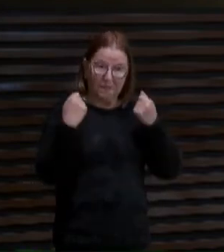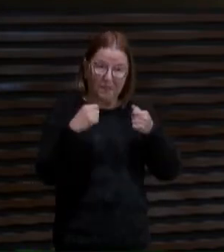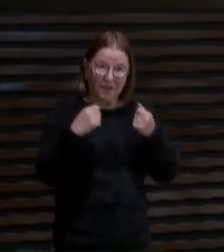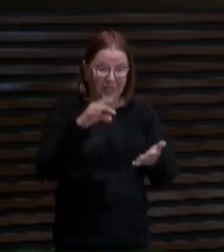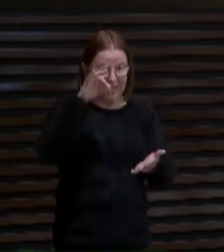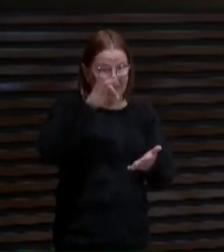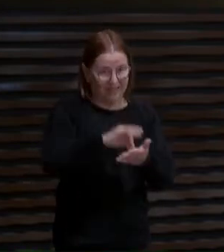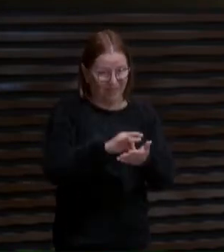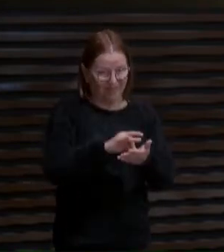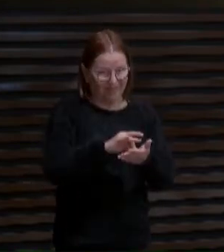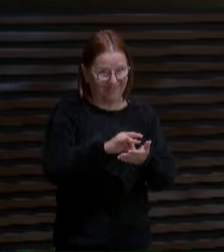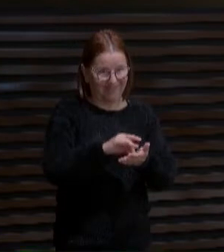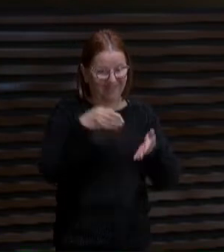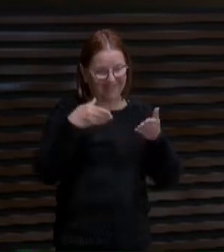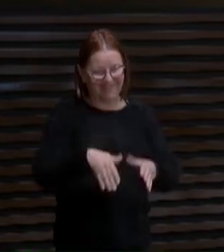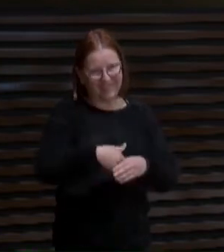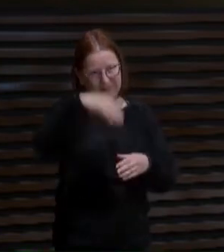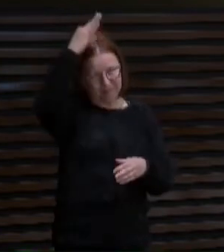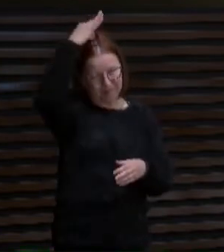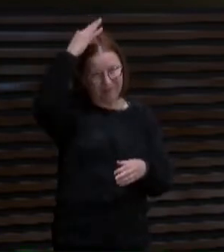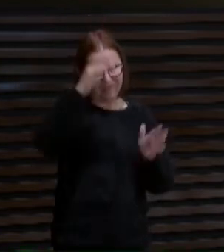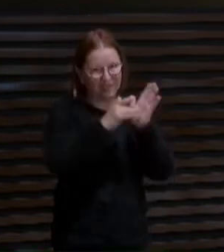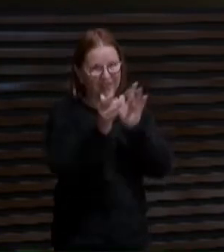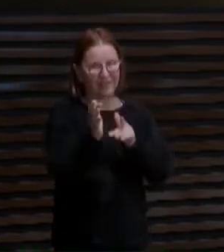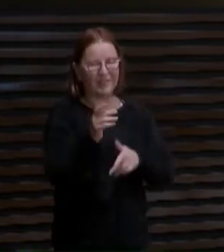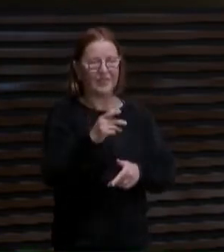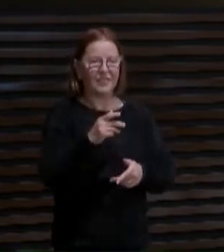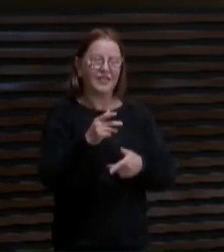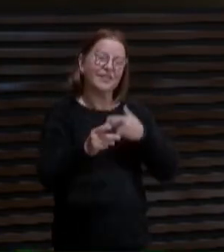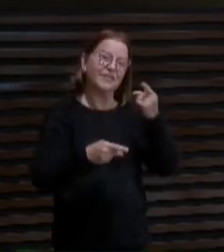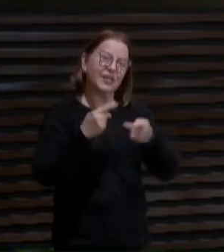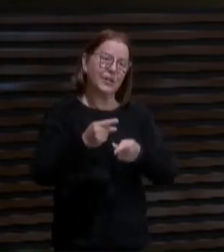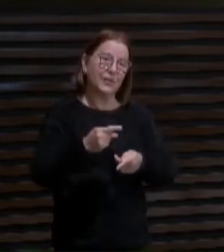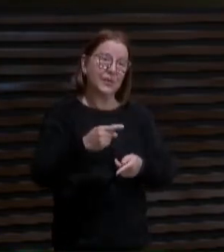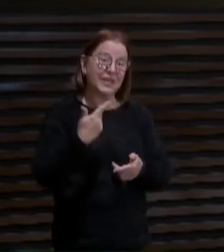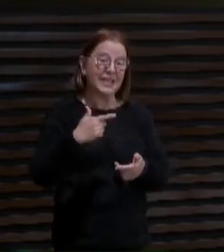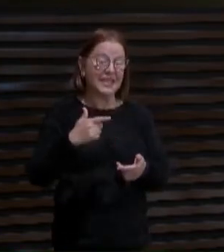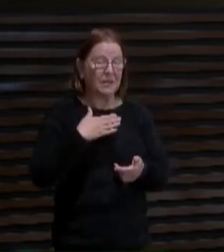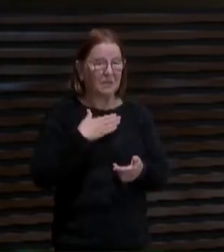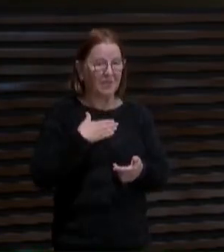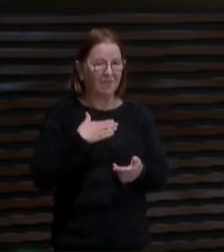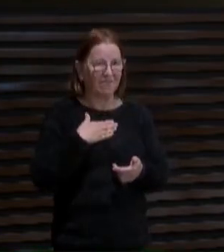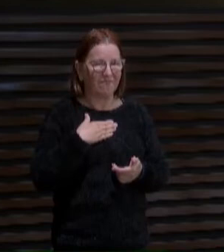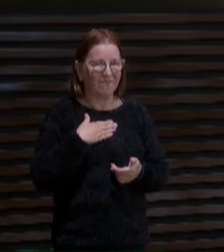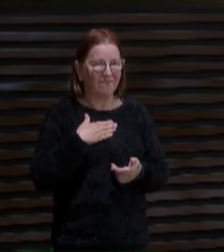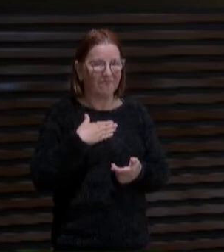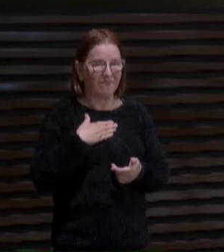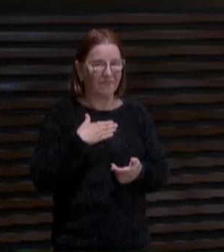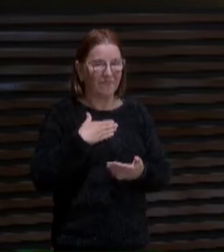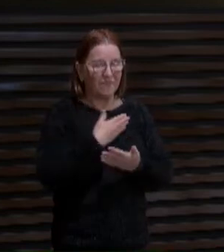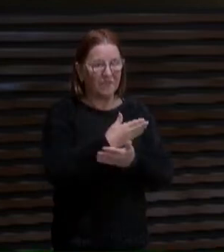você tá vendo aqui aquilo que Jesus disse sem mim nada podeis fazer é só por ele meus irmãos